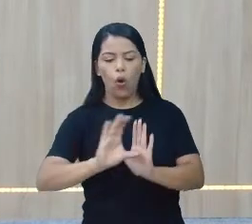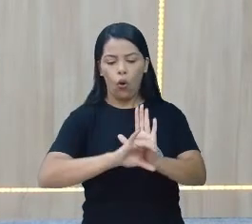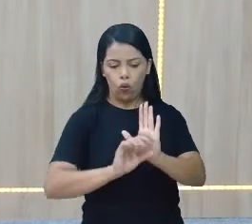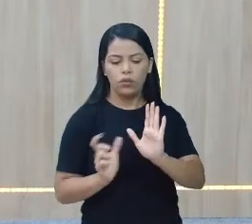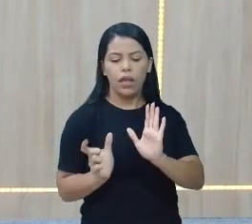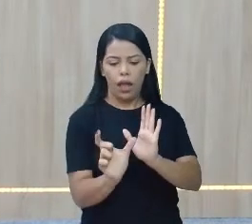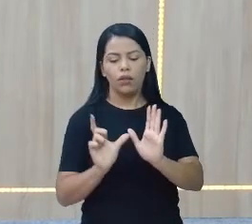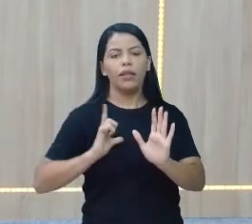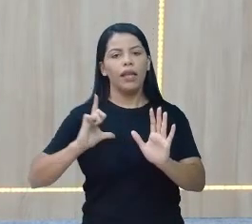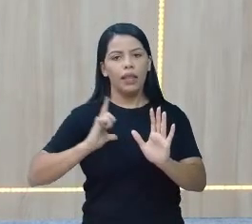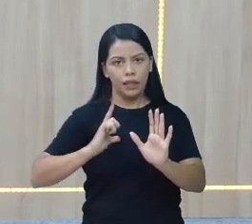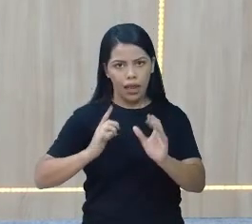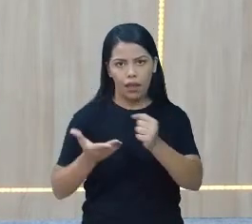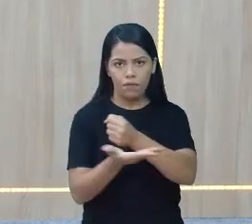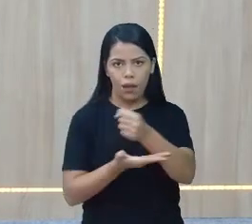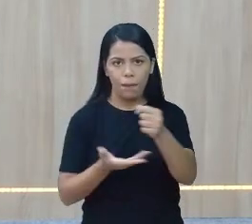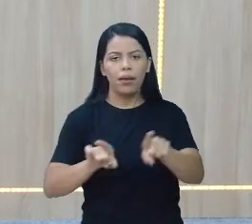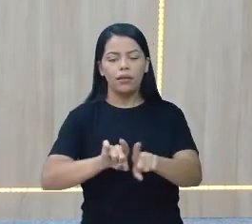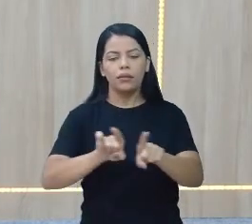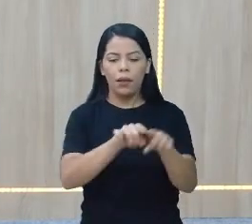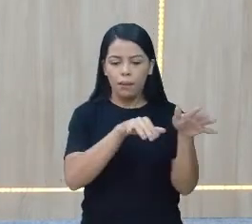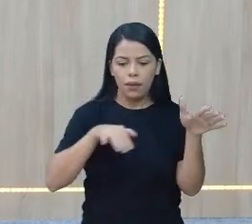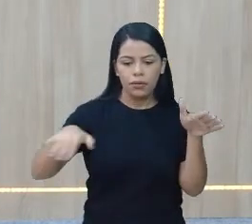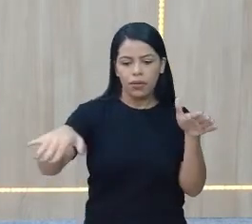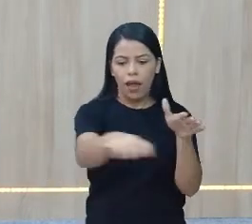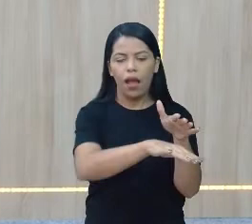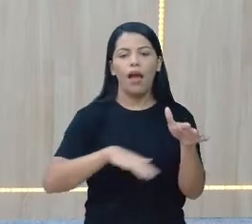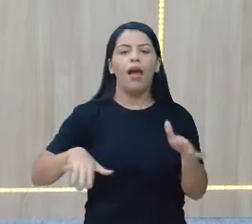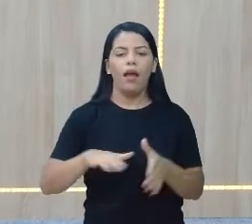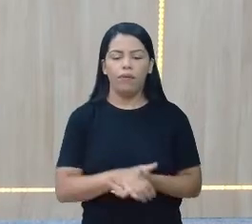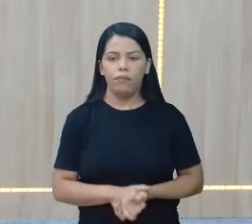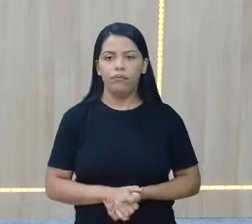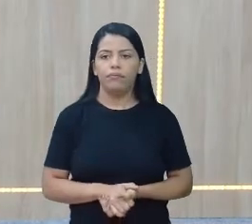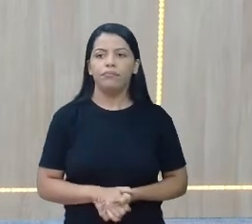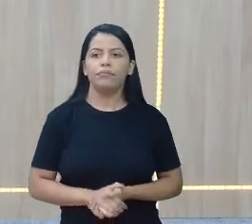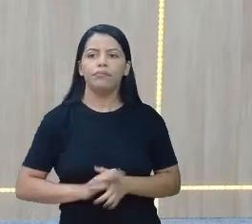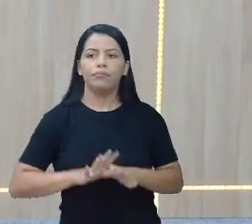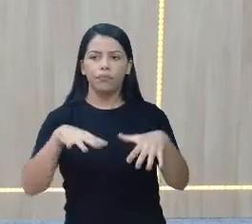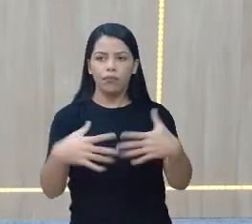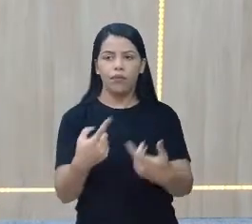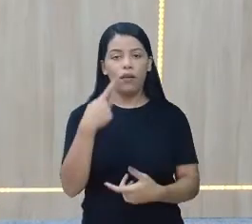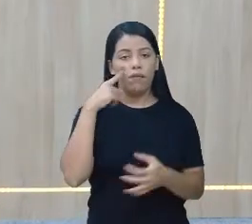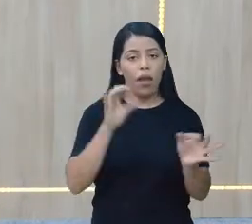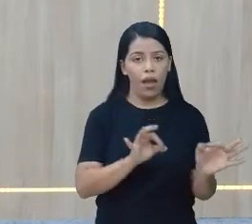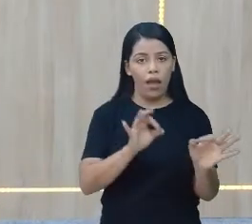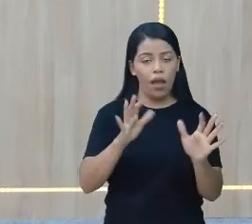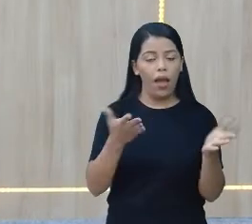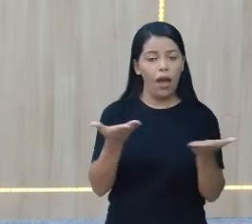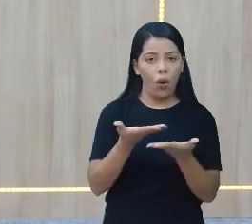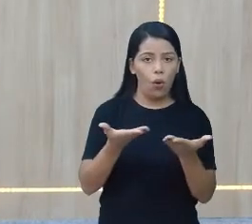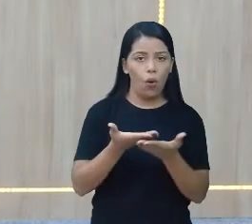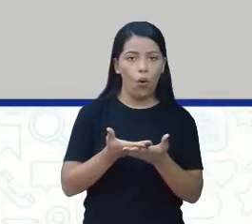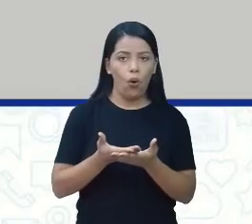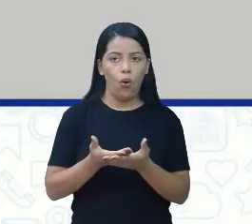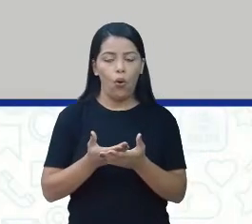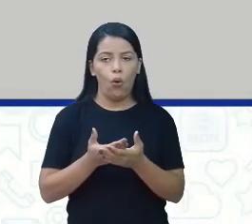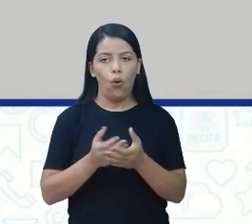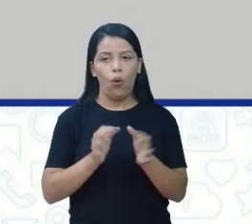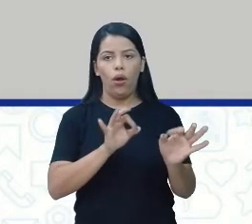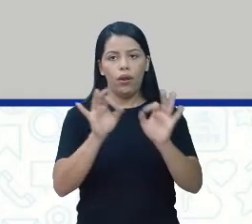lá embasar esse espaço geográfico. Então acompanha comigo na tela mais uma definiçãozinha ali, ó.